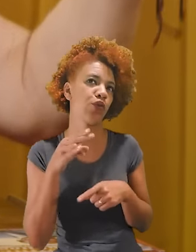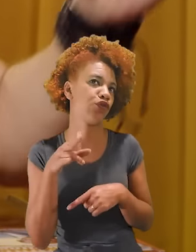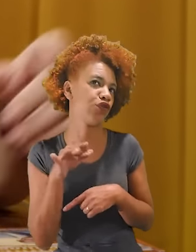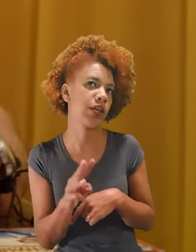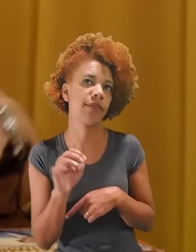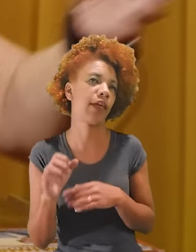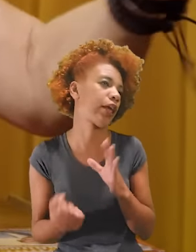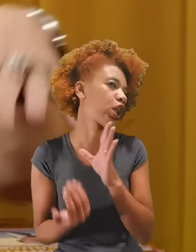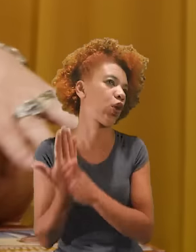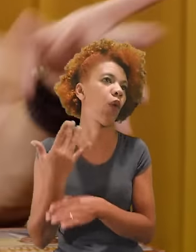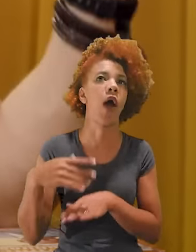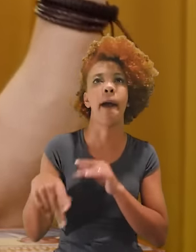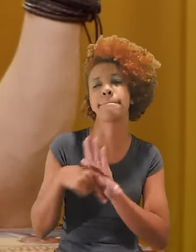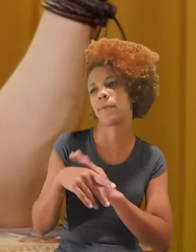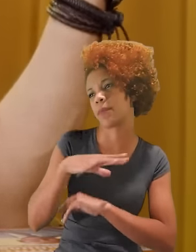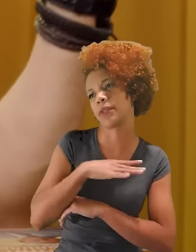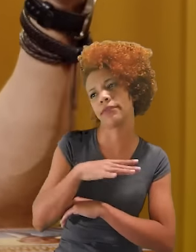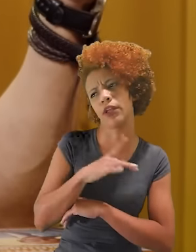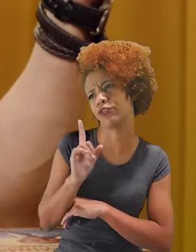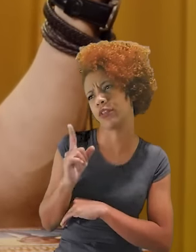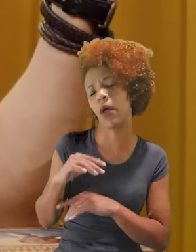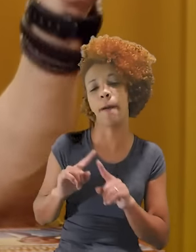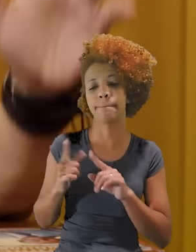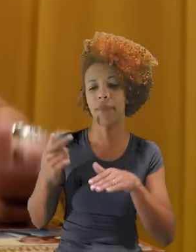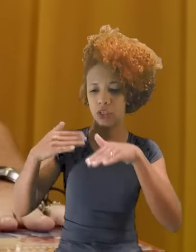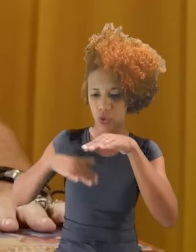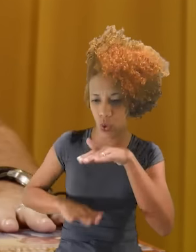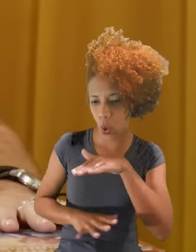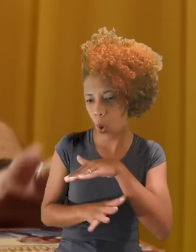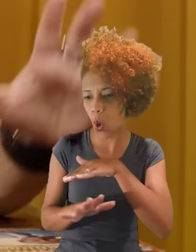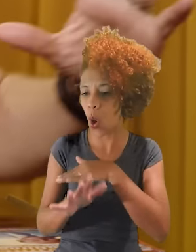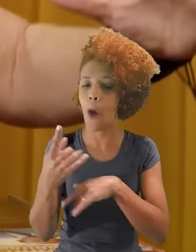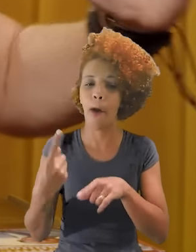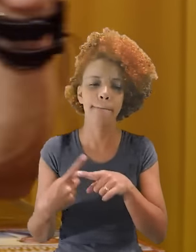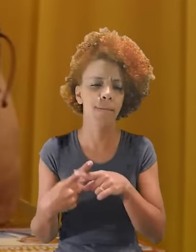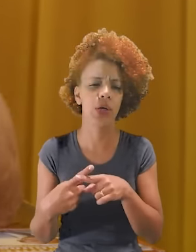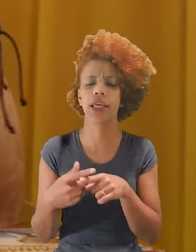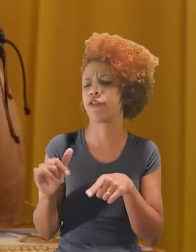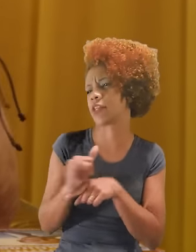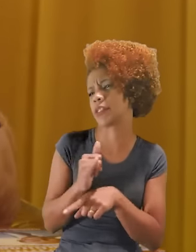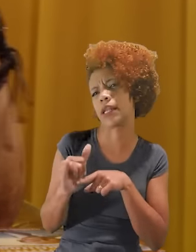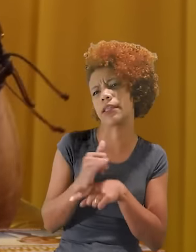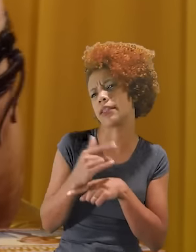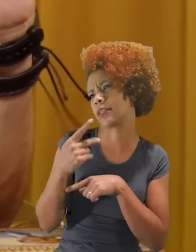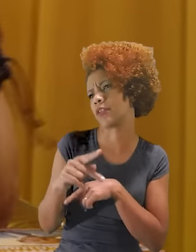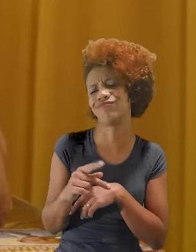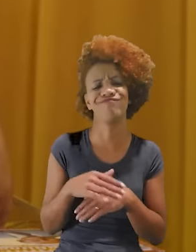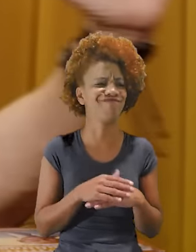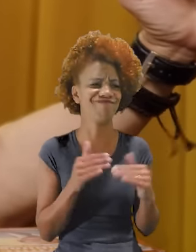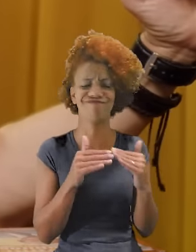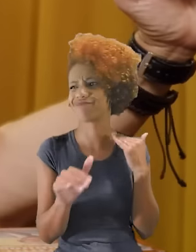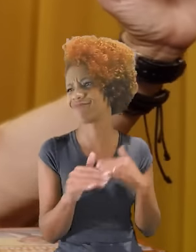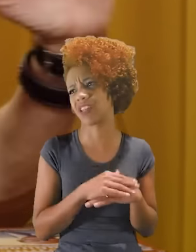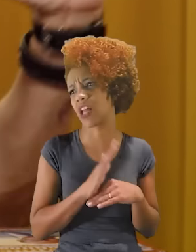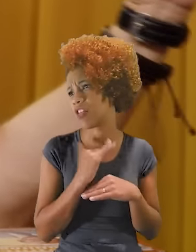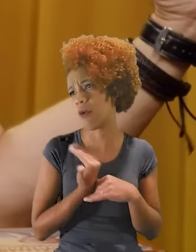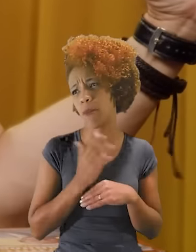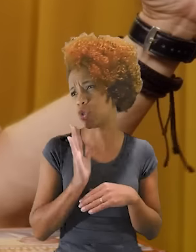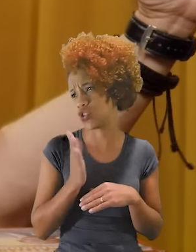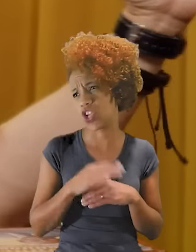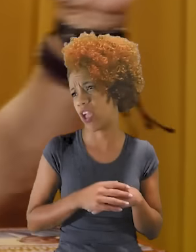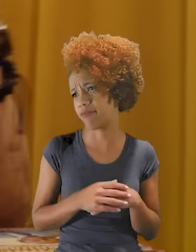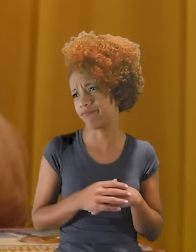criou isso, o Disney criou aquilo, a própria cidade lá, não é cidade, né, mas o próprio subterrâneo que tem ali, o cara, não, porque foi uma sacada do Walt Disney. Não, cara, o Walt Disney não teve nada com isso, o Walt Disney tava